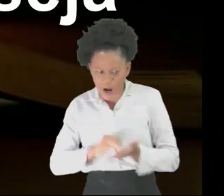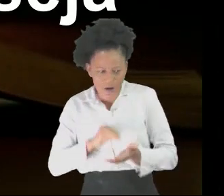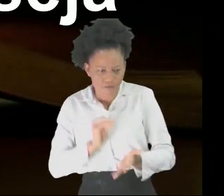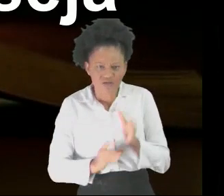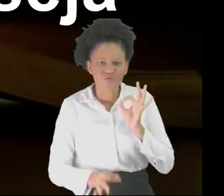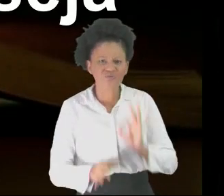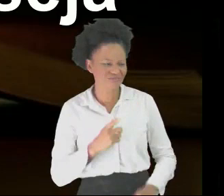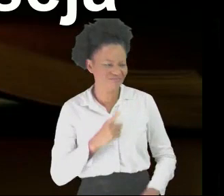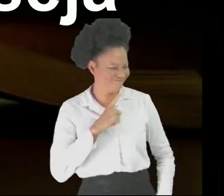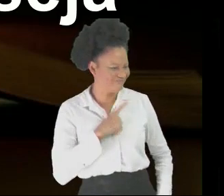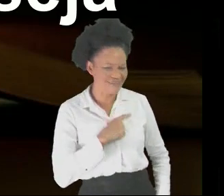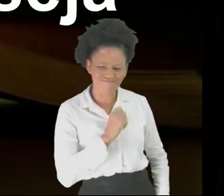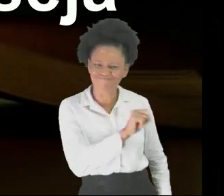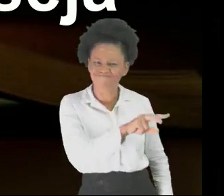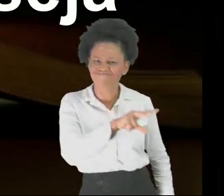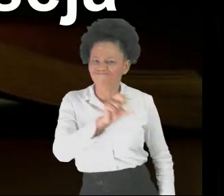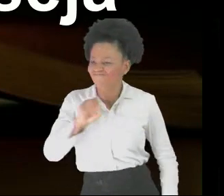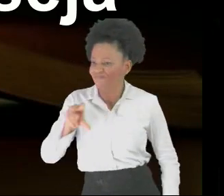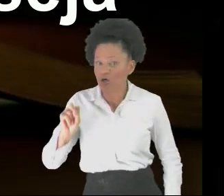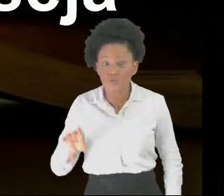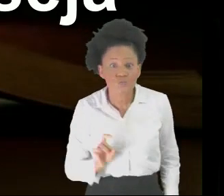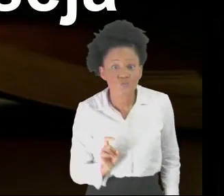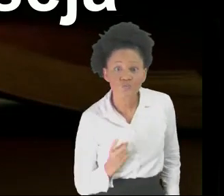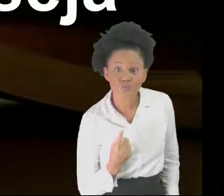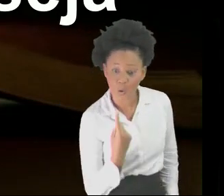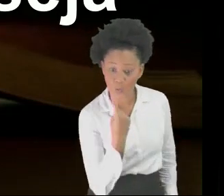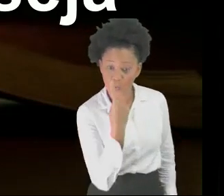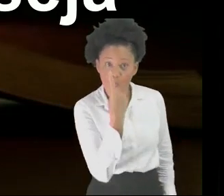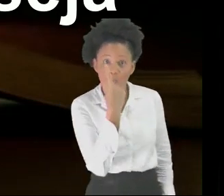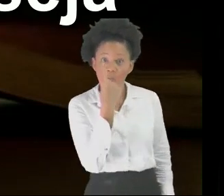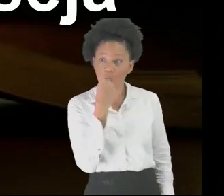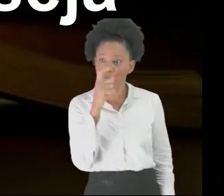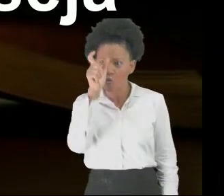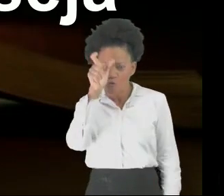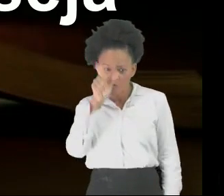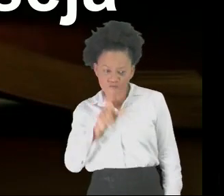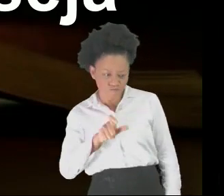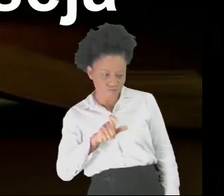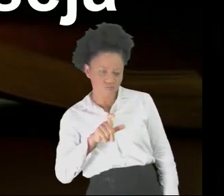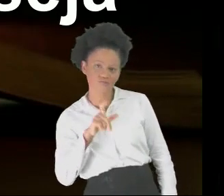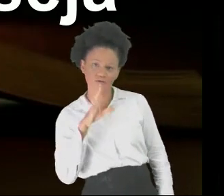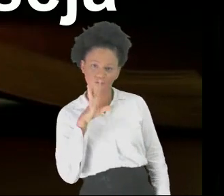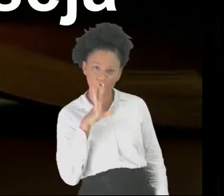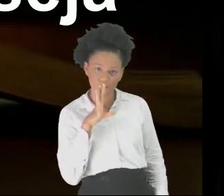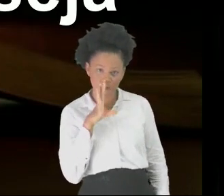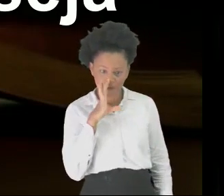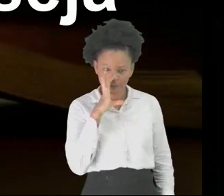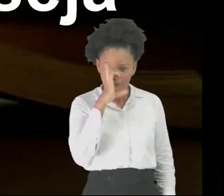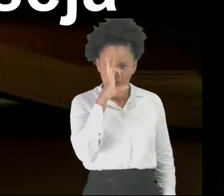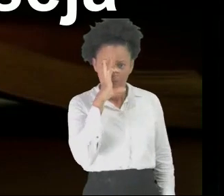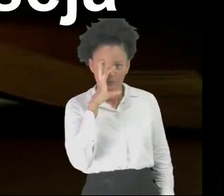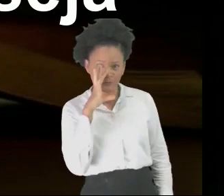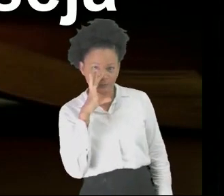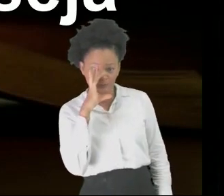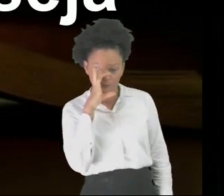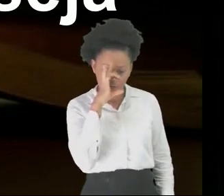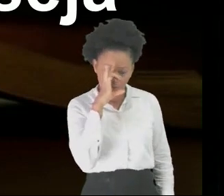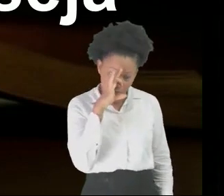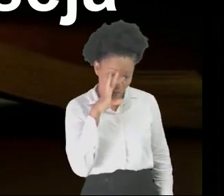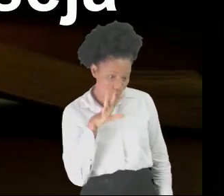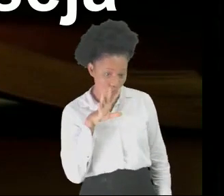opera, somente há um que agora resiste até que do meio